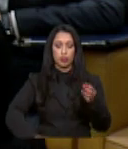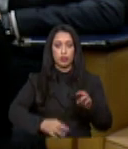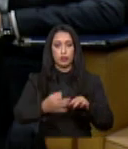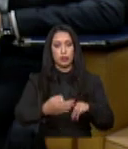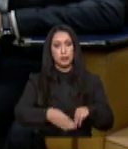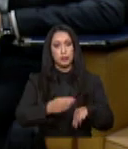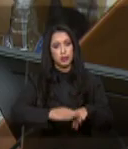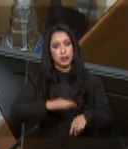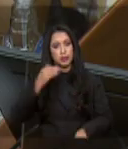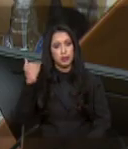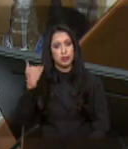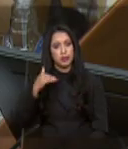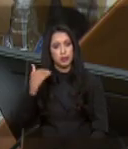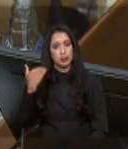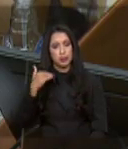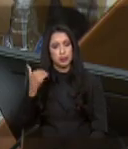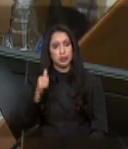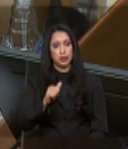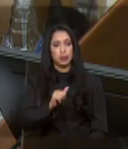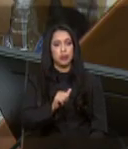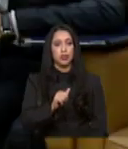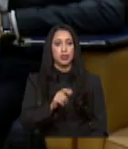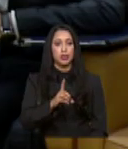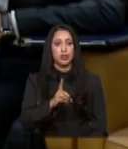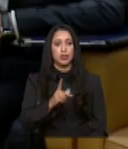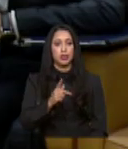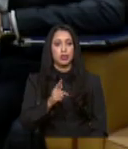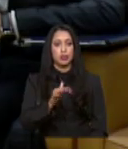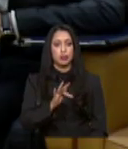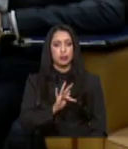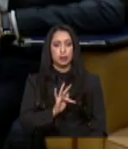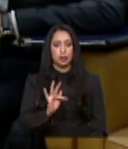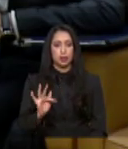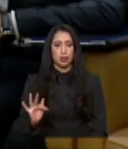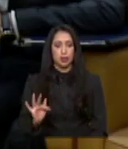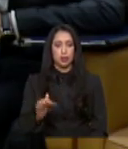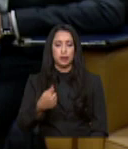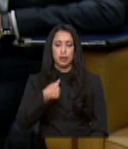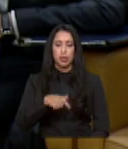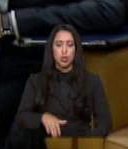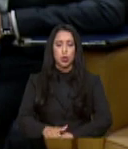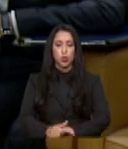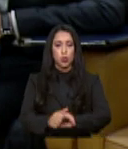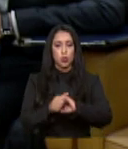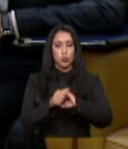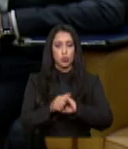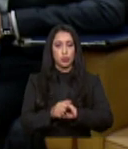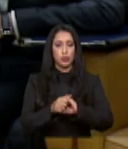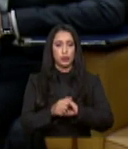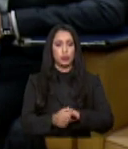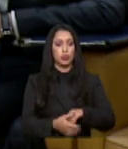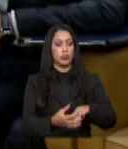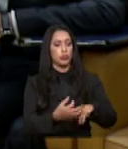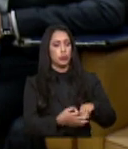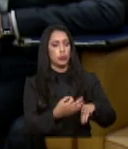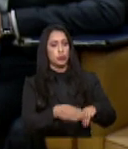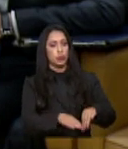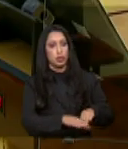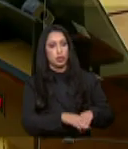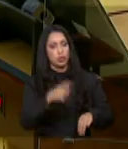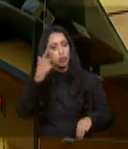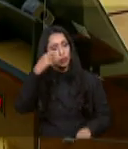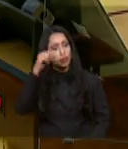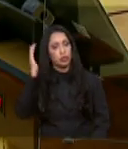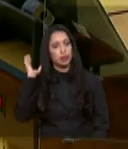Lúcia, relatora da presente arguição, na pessoa de quem cumprimento os senhores ministros, ministra